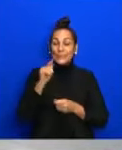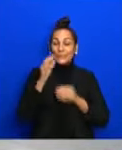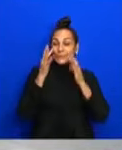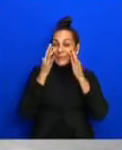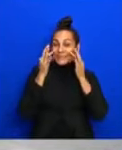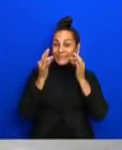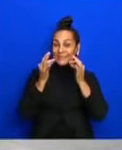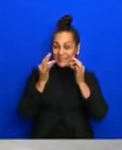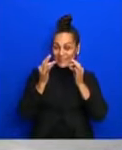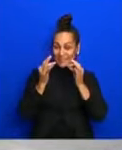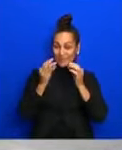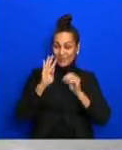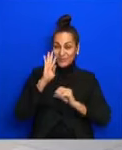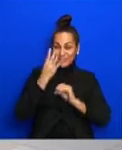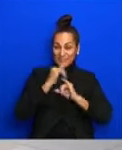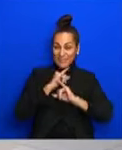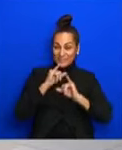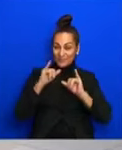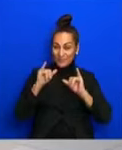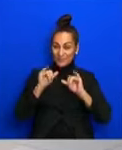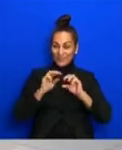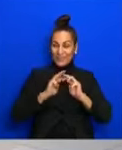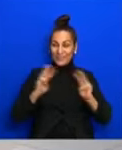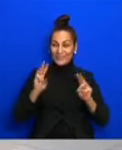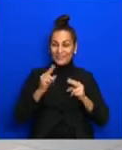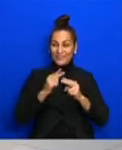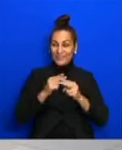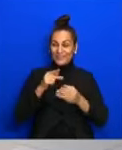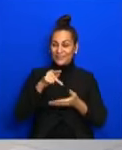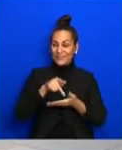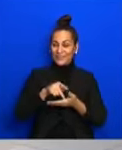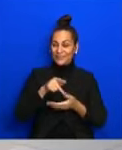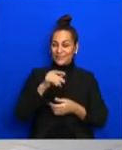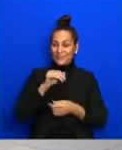apuração, todos os resultados serão publicados em loterias.caixa.gov.br.